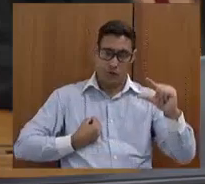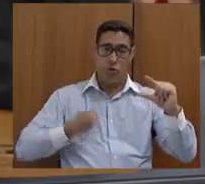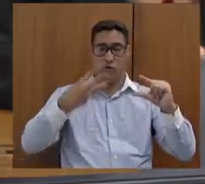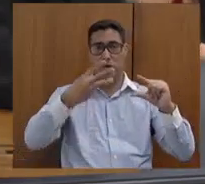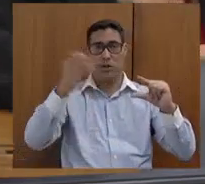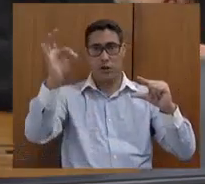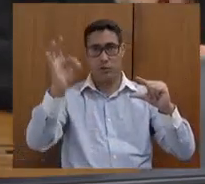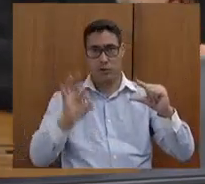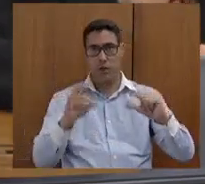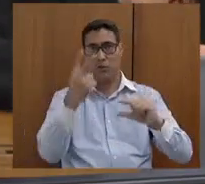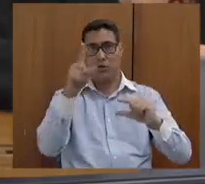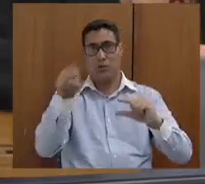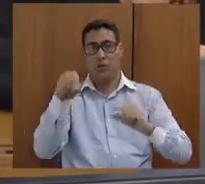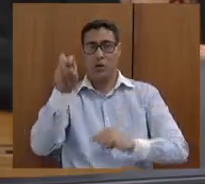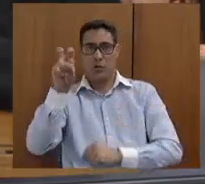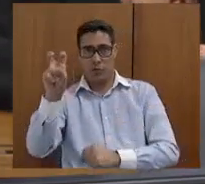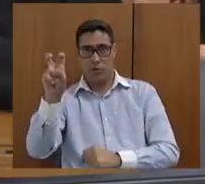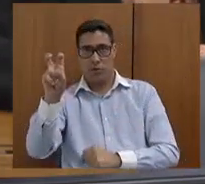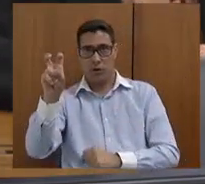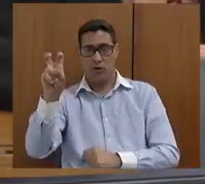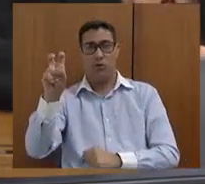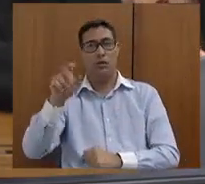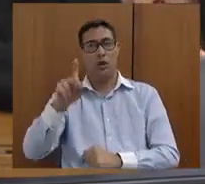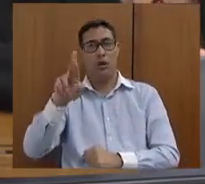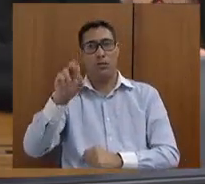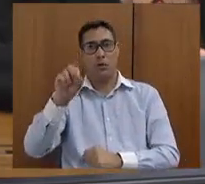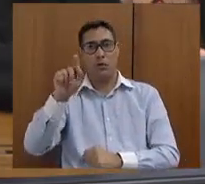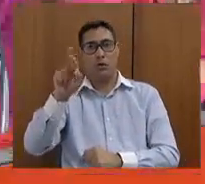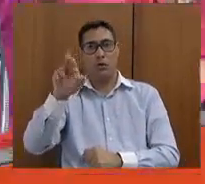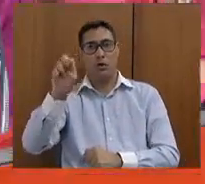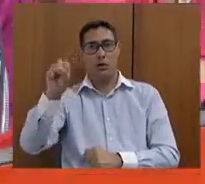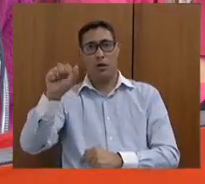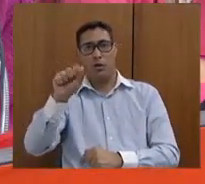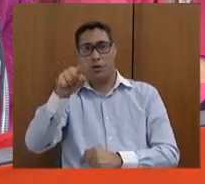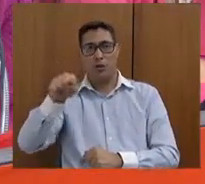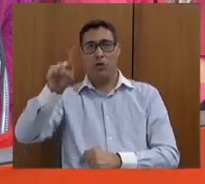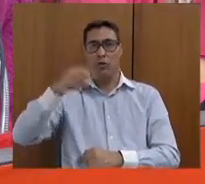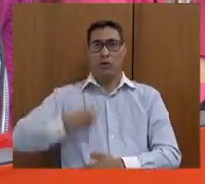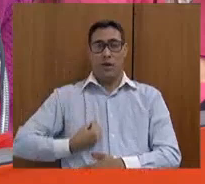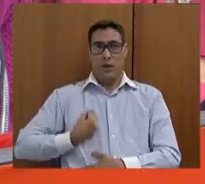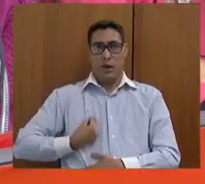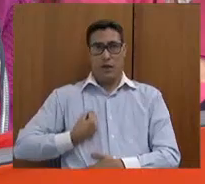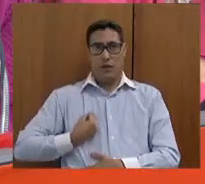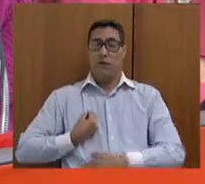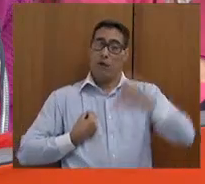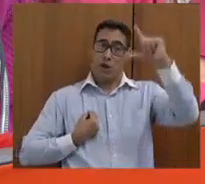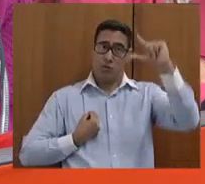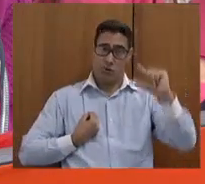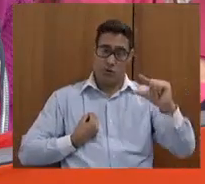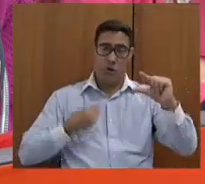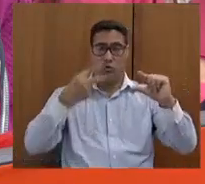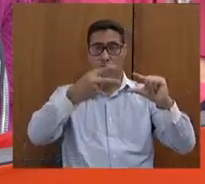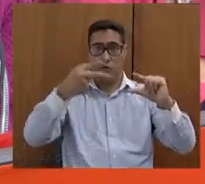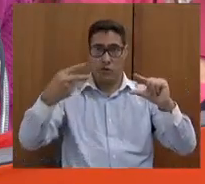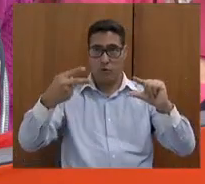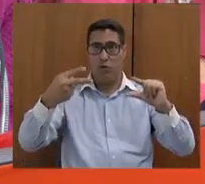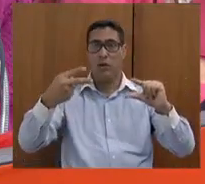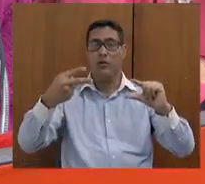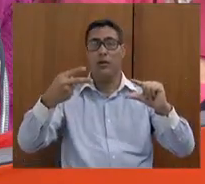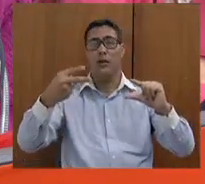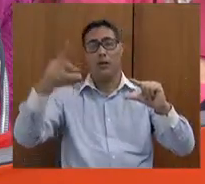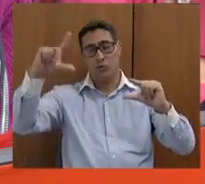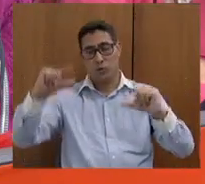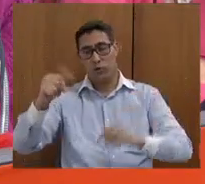para dois e meio por cento da progressão Você viveu a diminuição de 22% para 10%